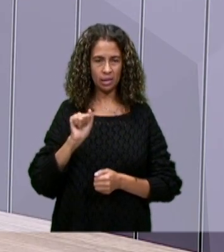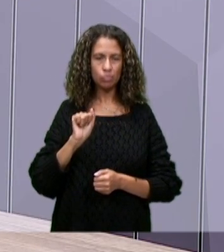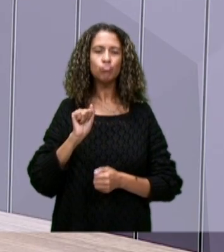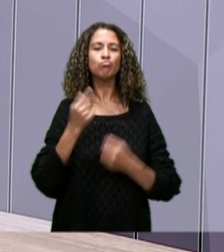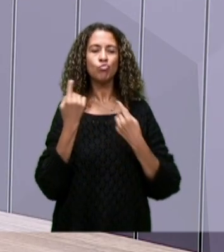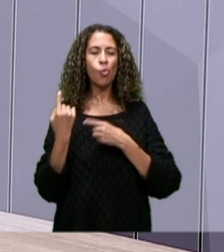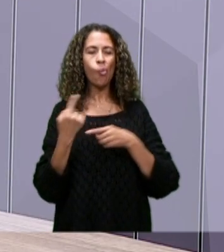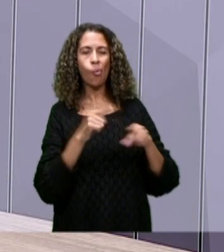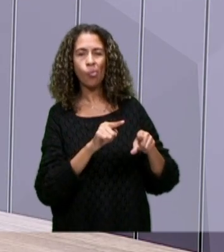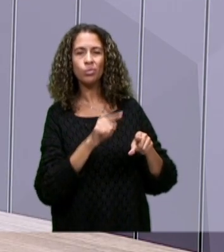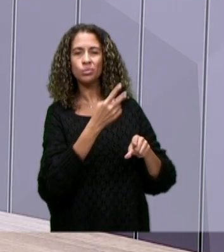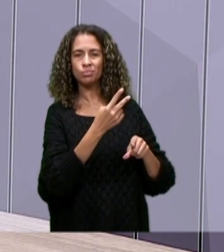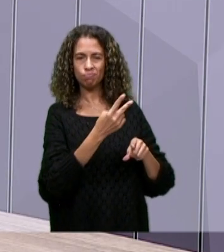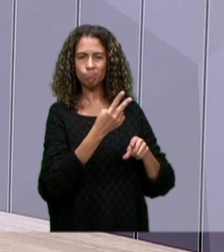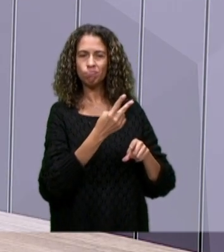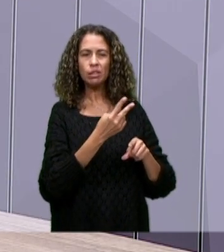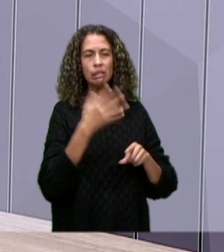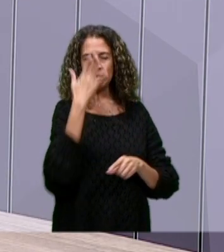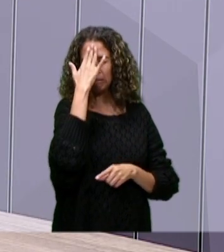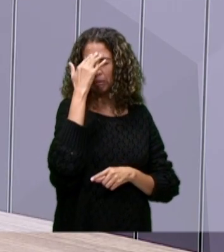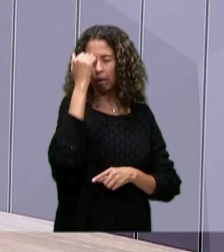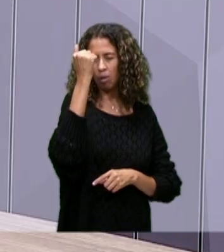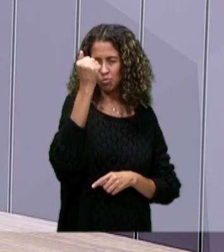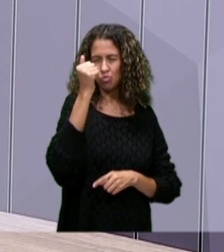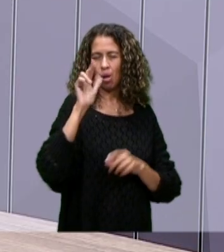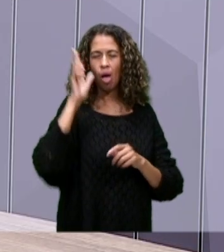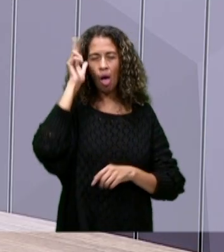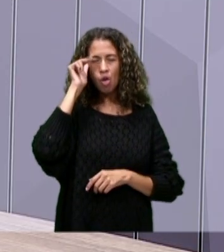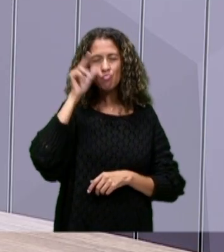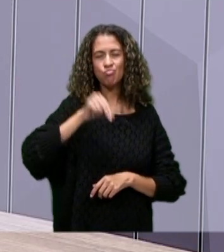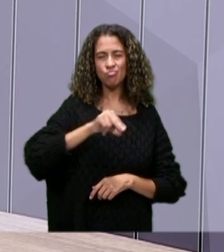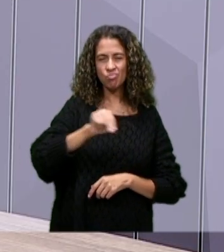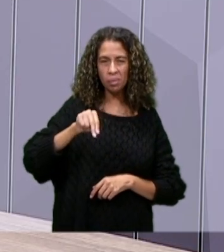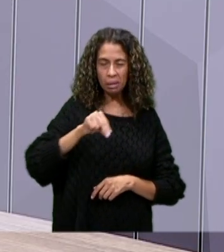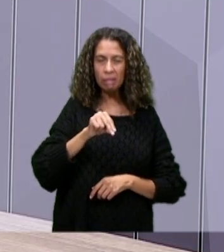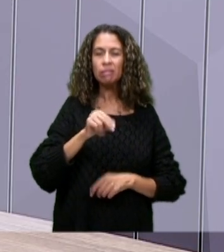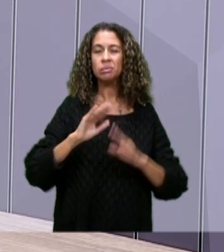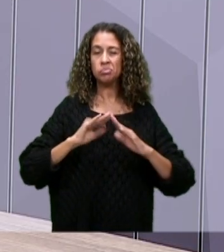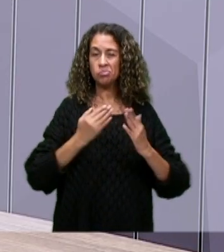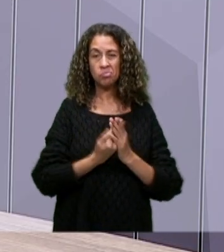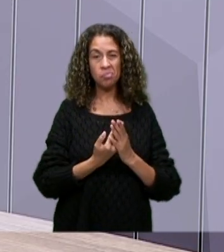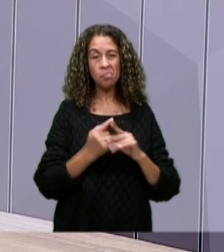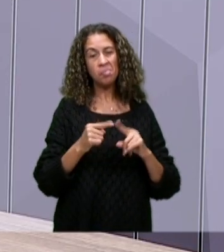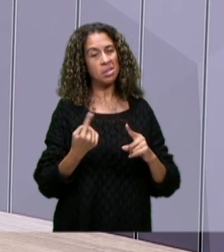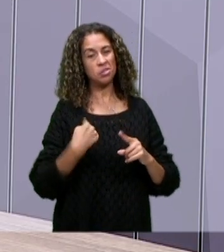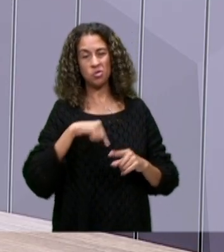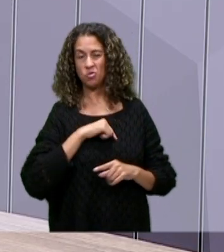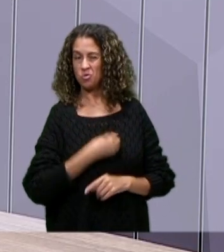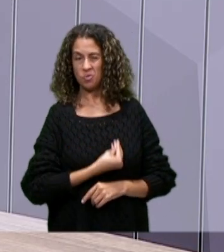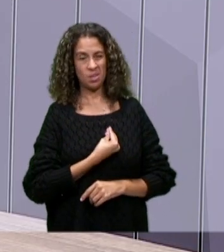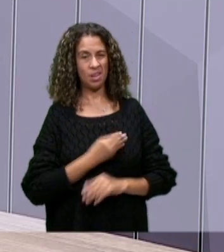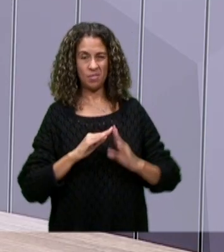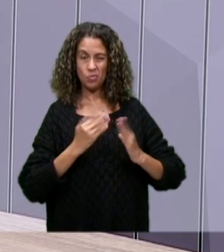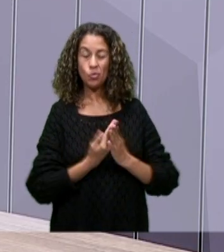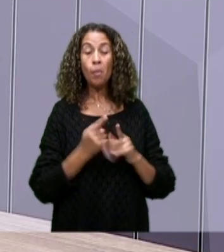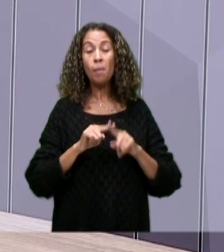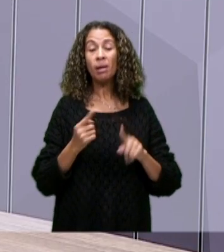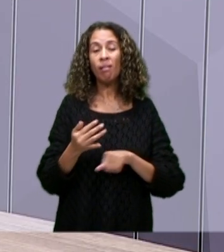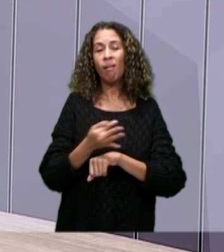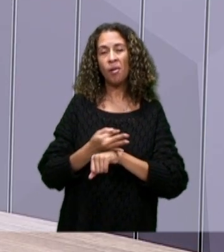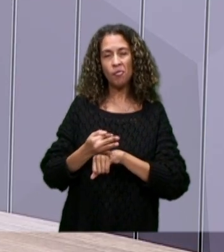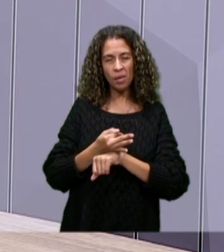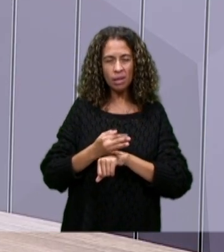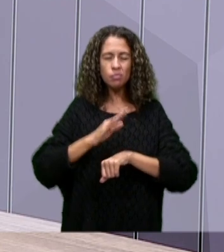Zig, os dois sabichões do xadrez no colégio. Entretanto, não estávamos na escola, e sim de férias, enquanto